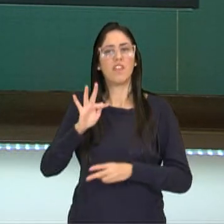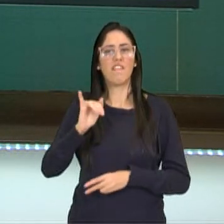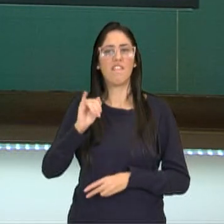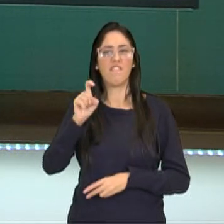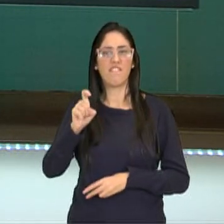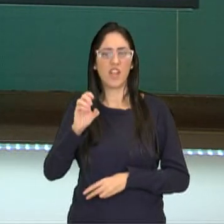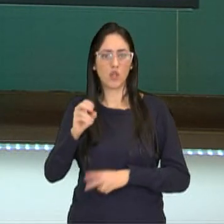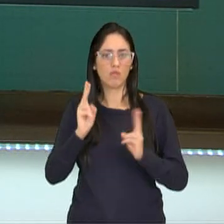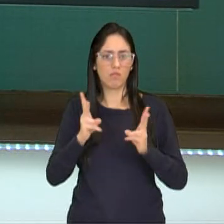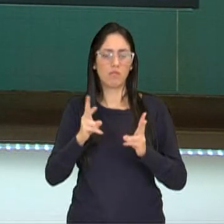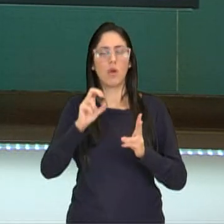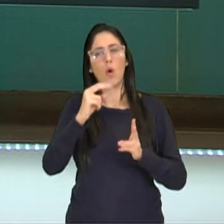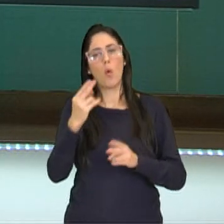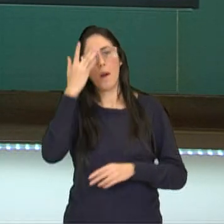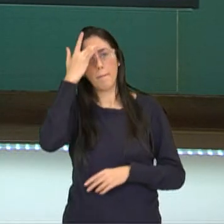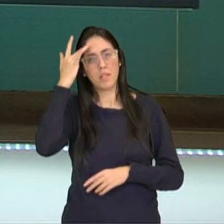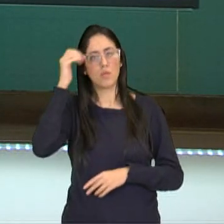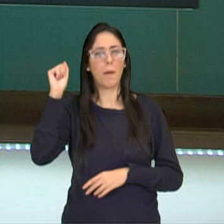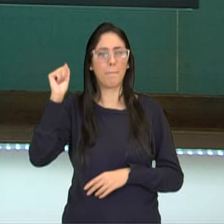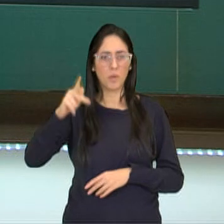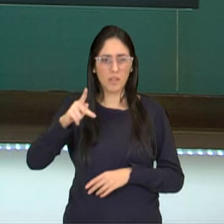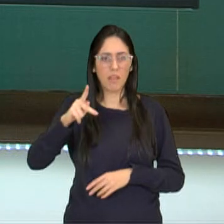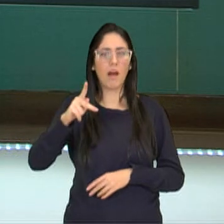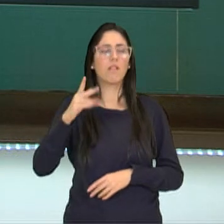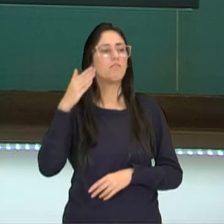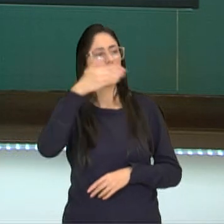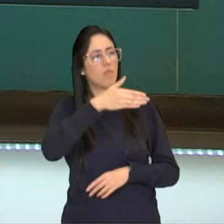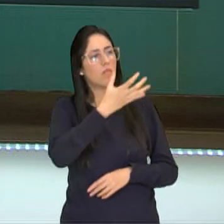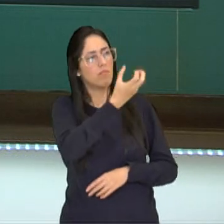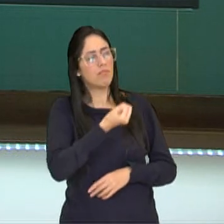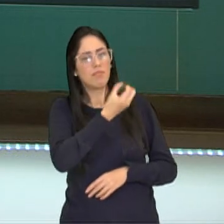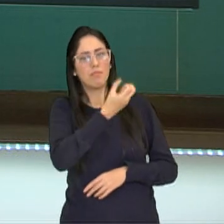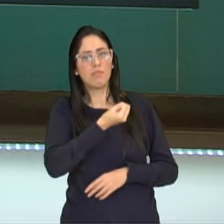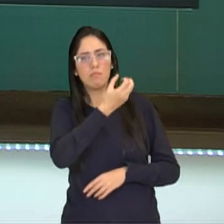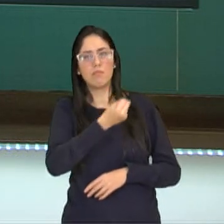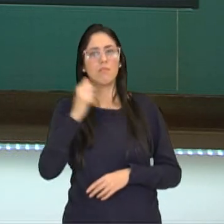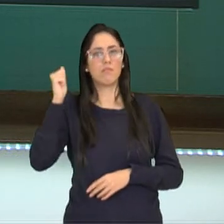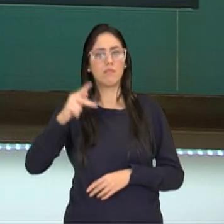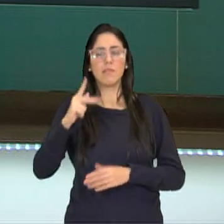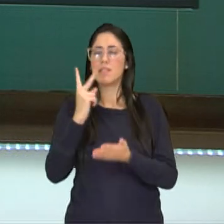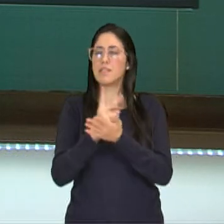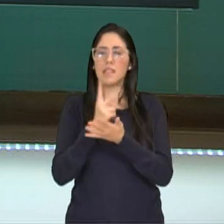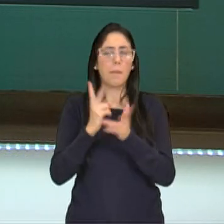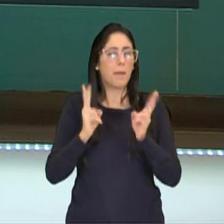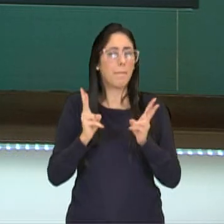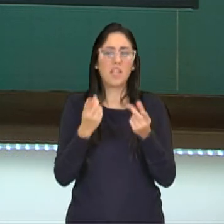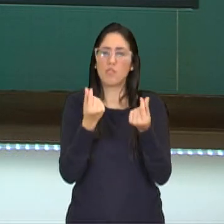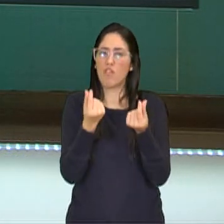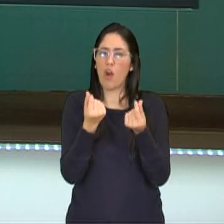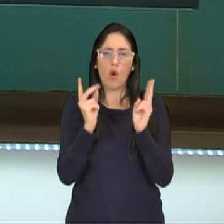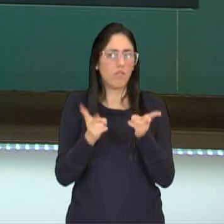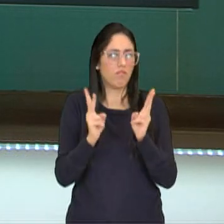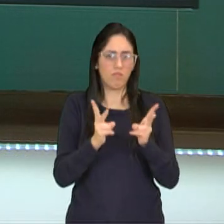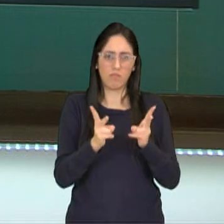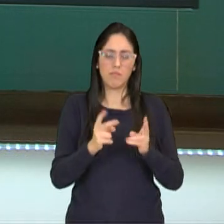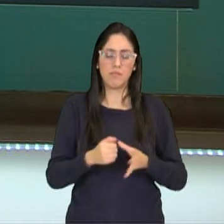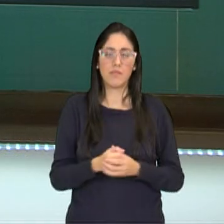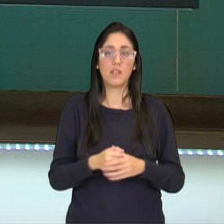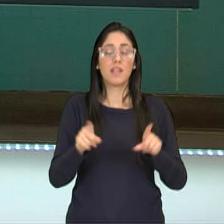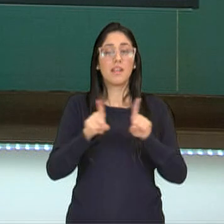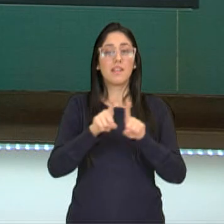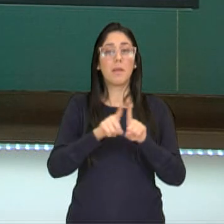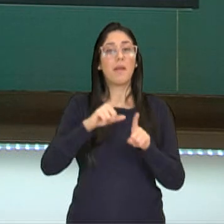que é aposentada recebe a sua remuneração de aposentadoria sempre o mesmo valor. Então esse valor é fixo. Mas existem também